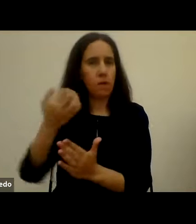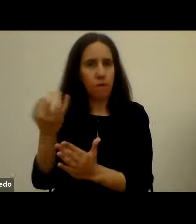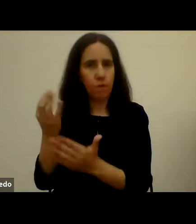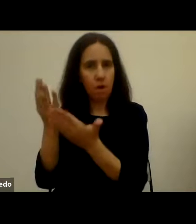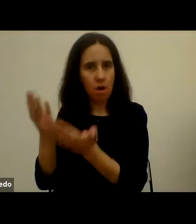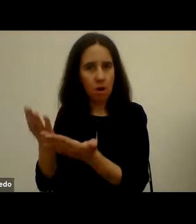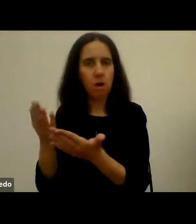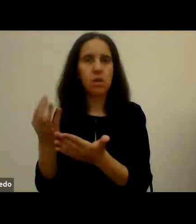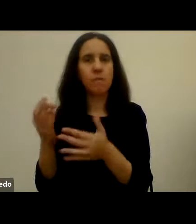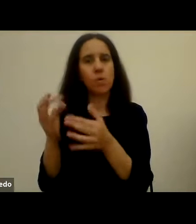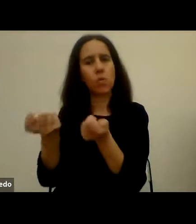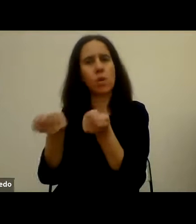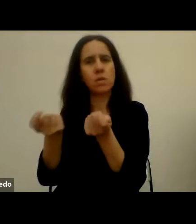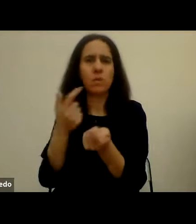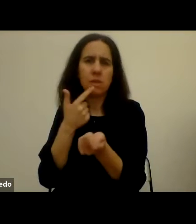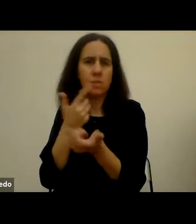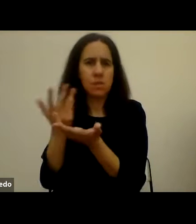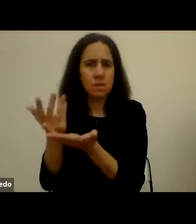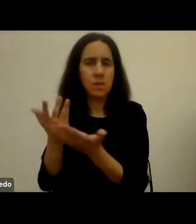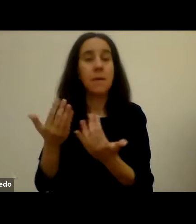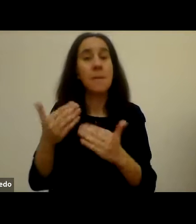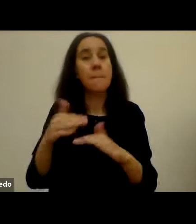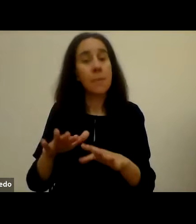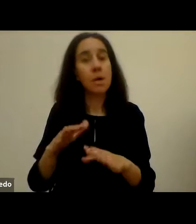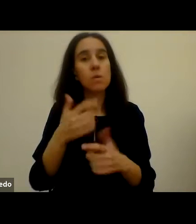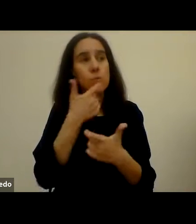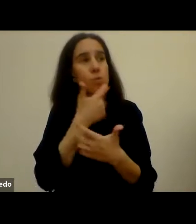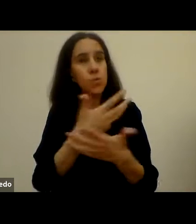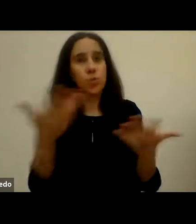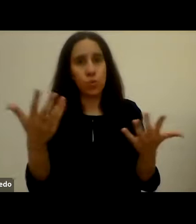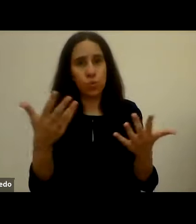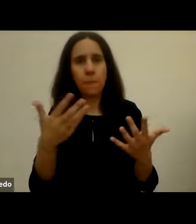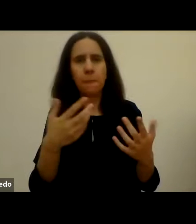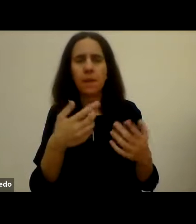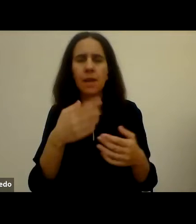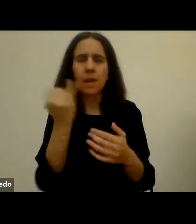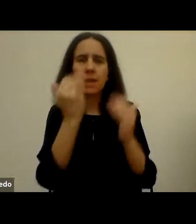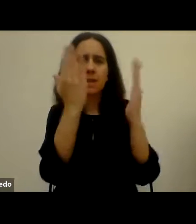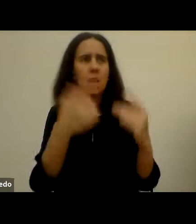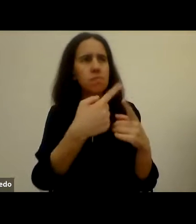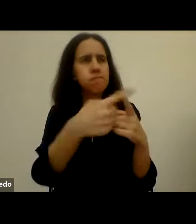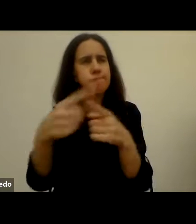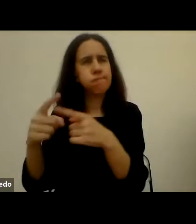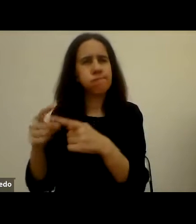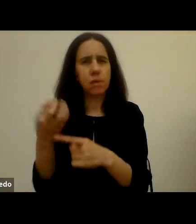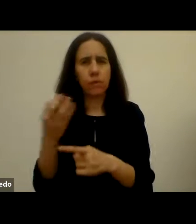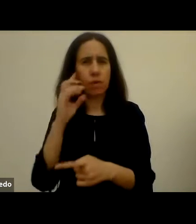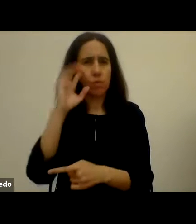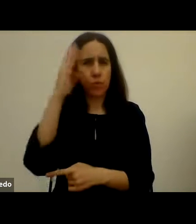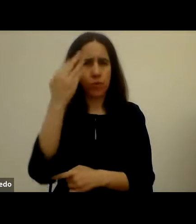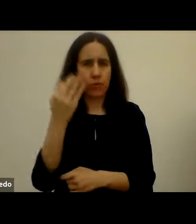de alguma coordenação, digamos assim, mas de tudo, das mais diversas entidades que foram muito